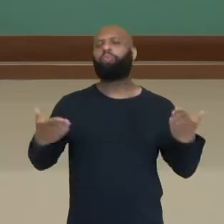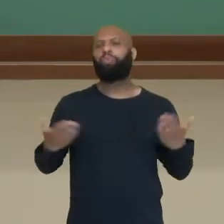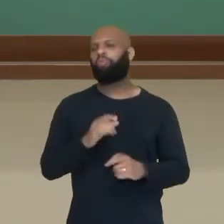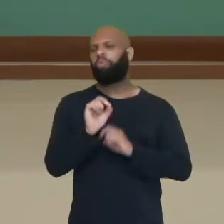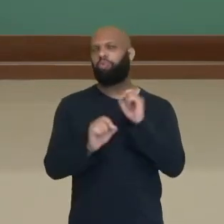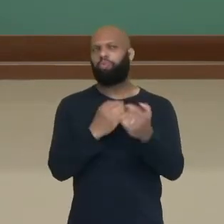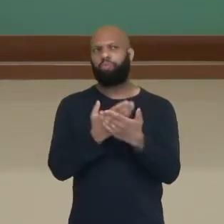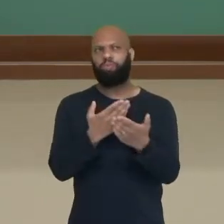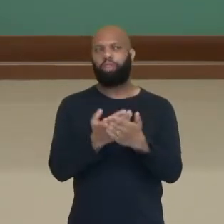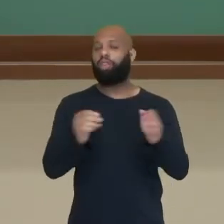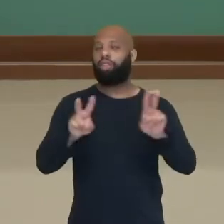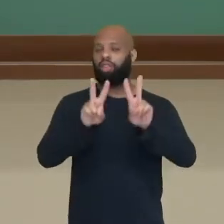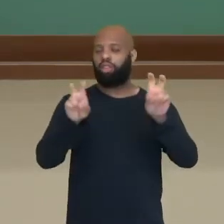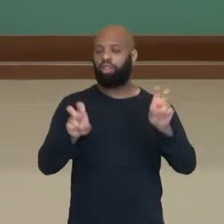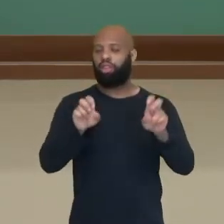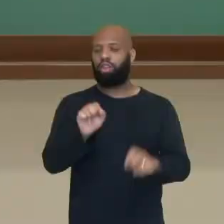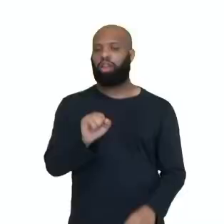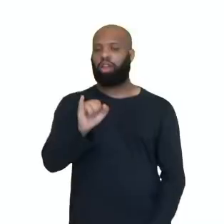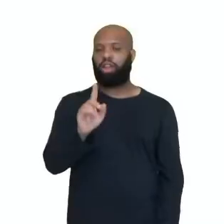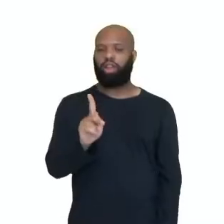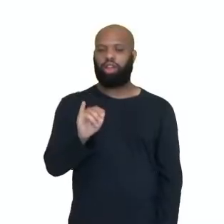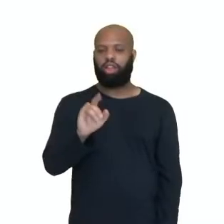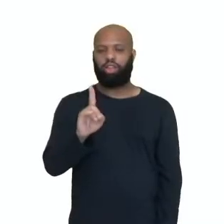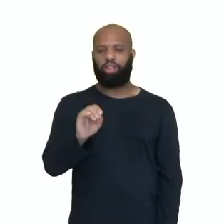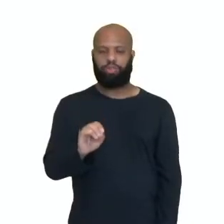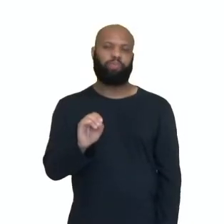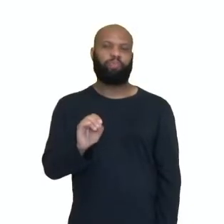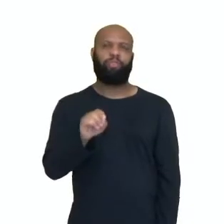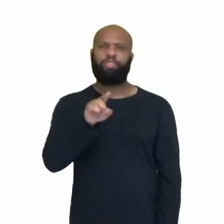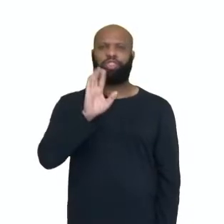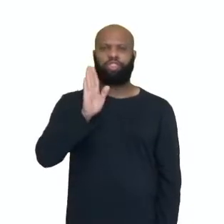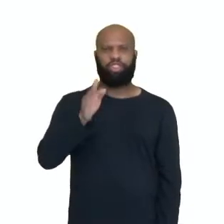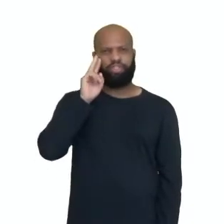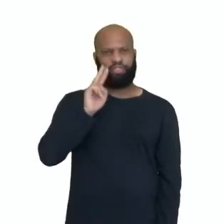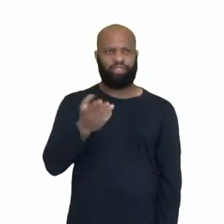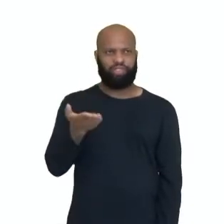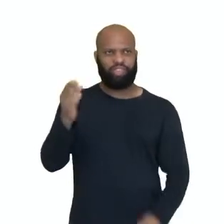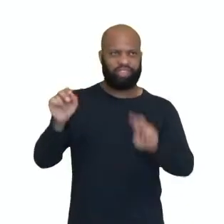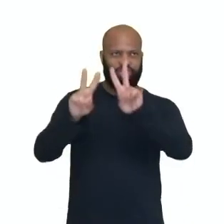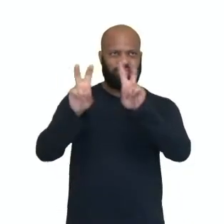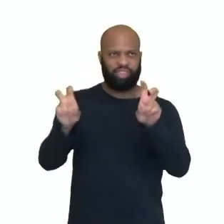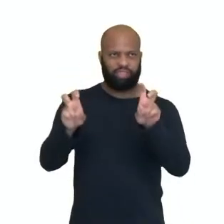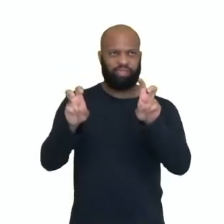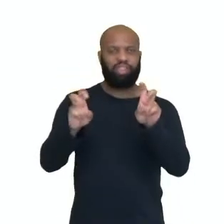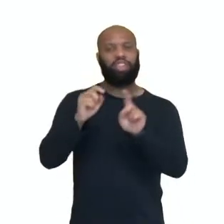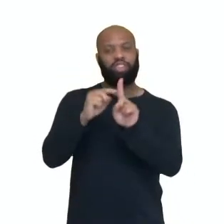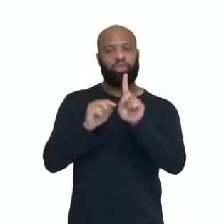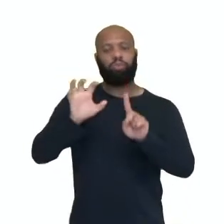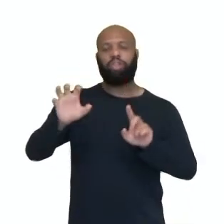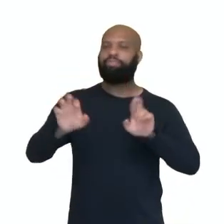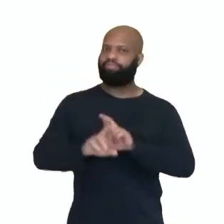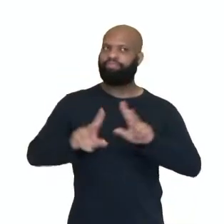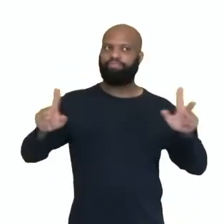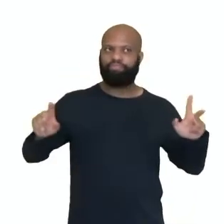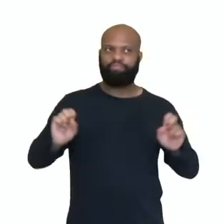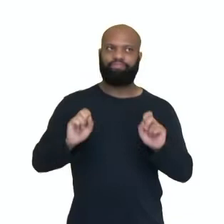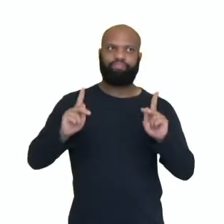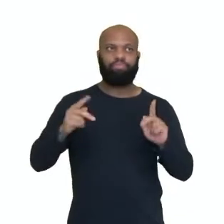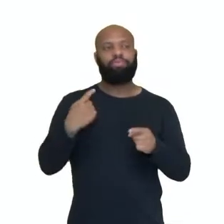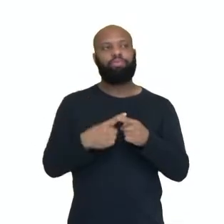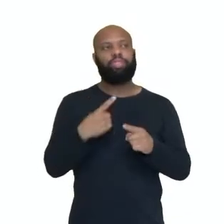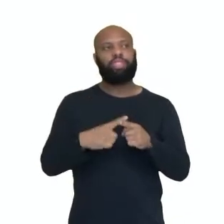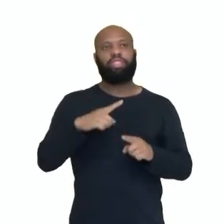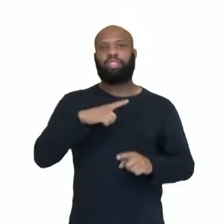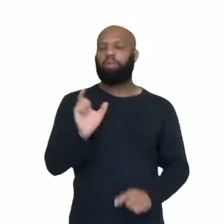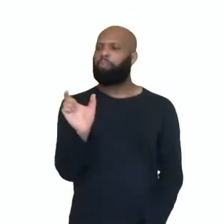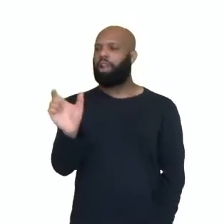nós vamos conversar um pouquinho sobre Aikido. Já ouviram falar? Modalidade um pouquinho diferente, né? Termo